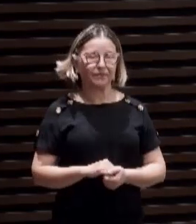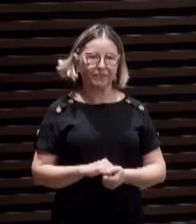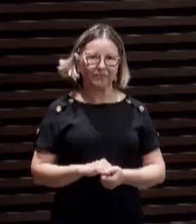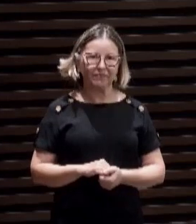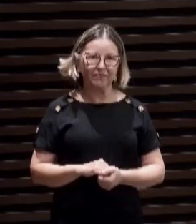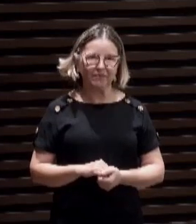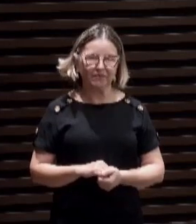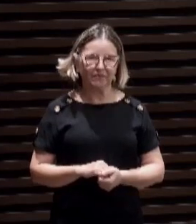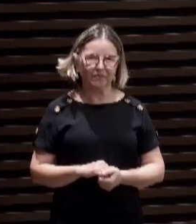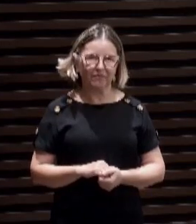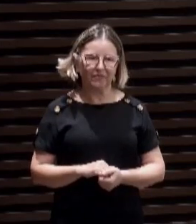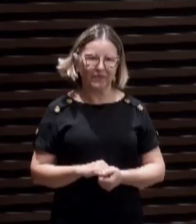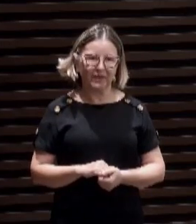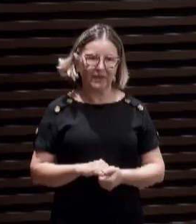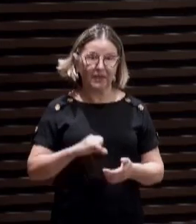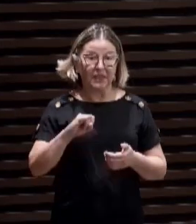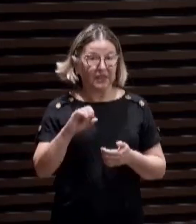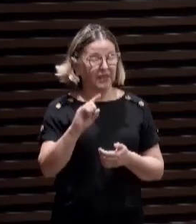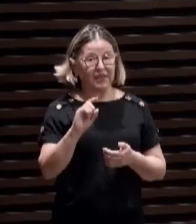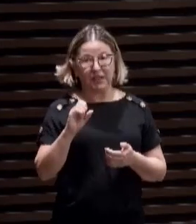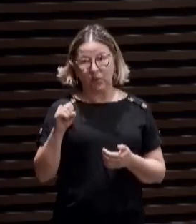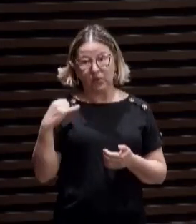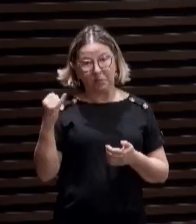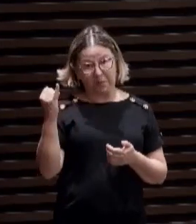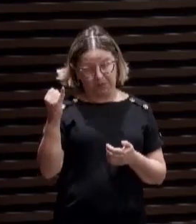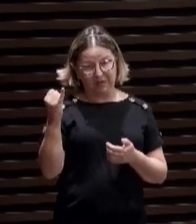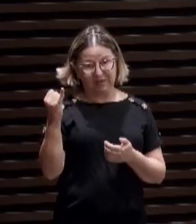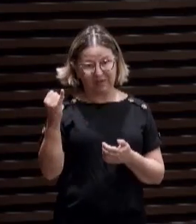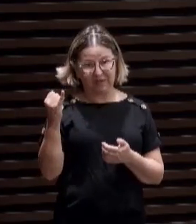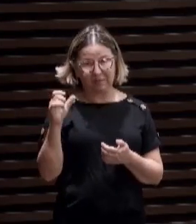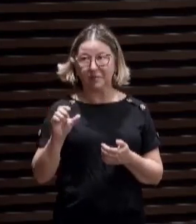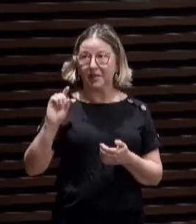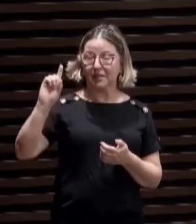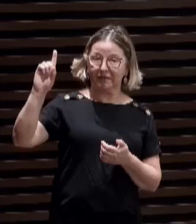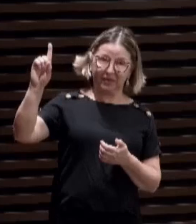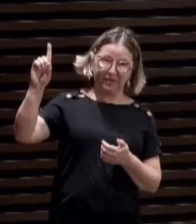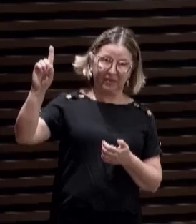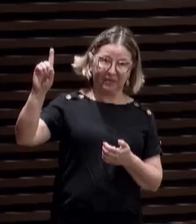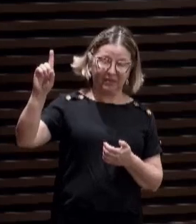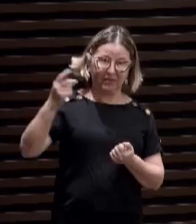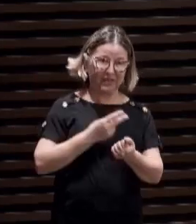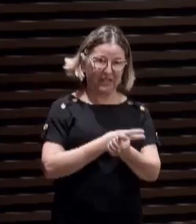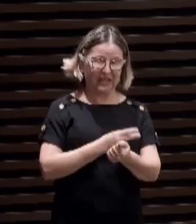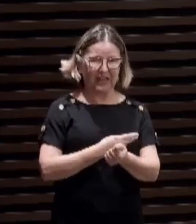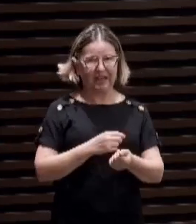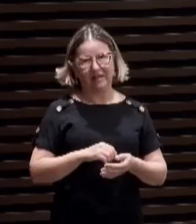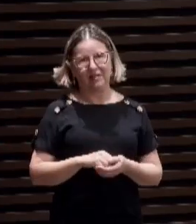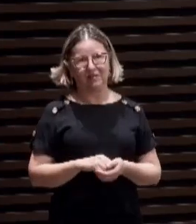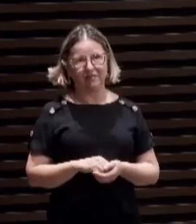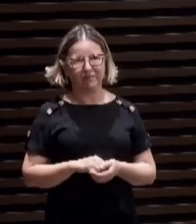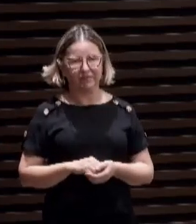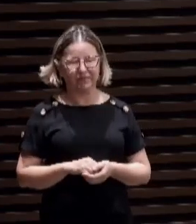de definições sobre valores objetivos e universais. É a negação de que existe